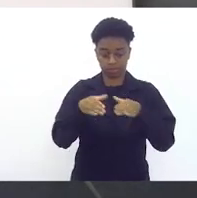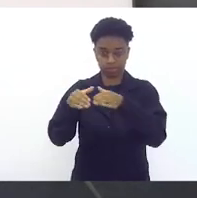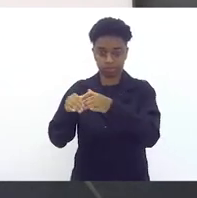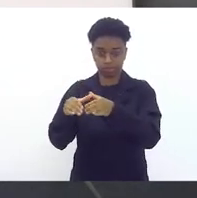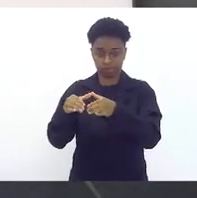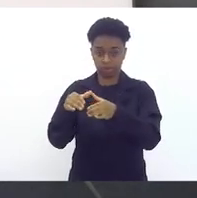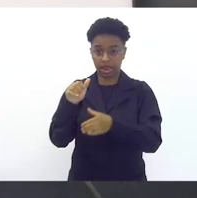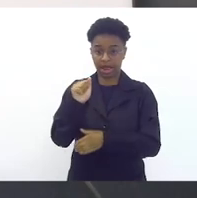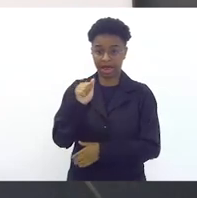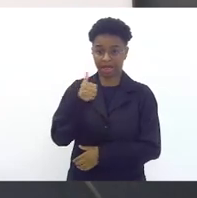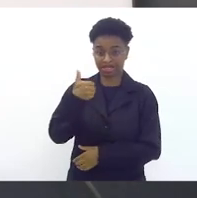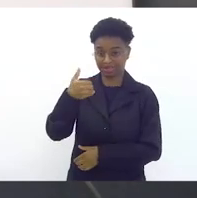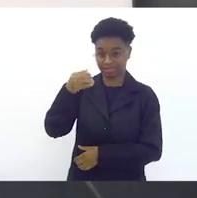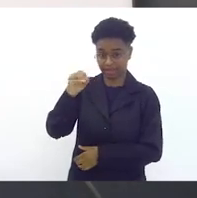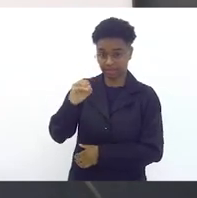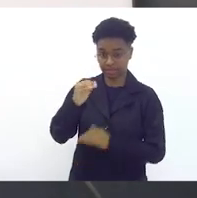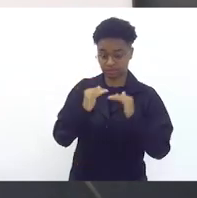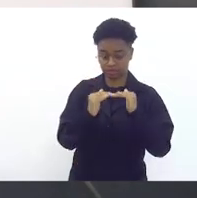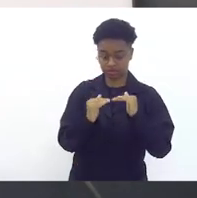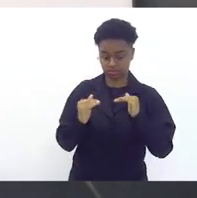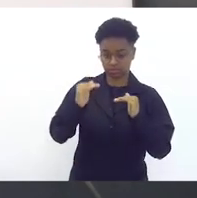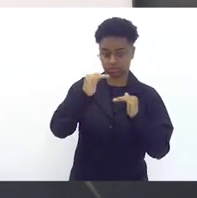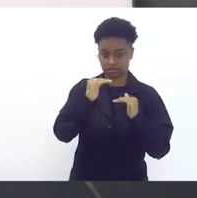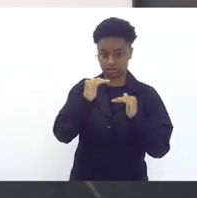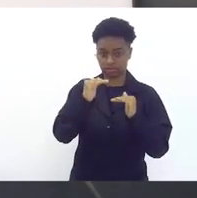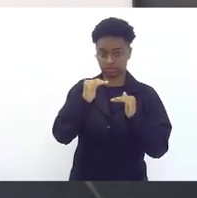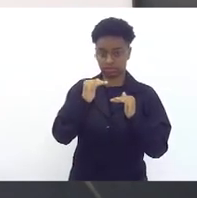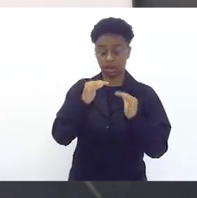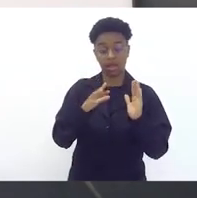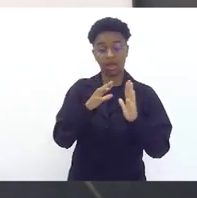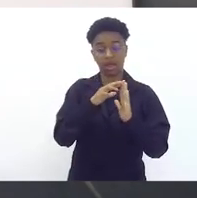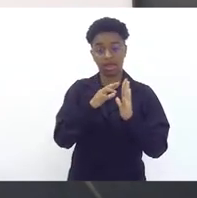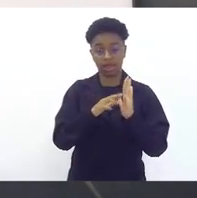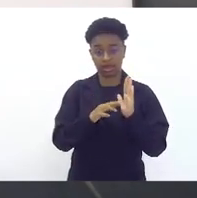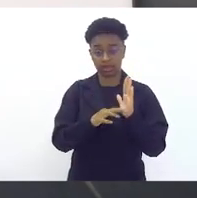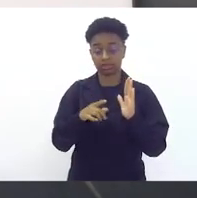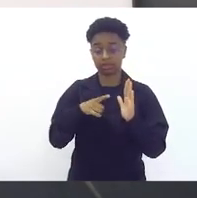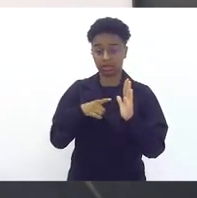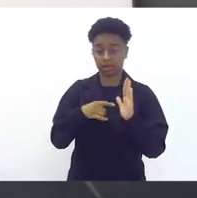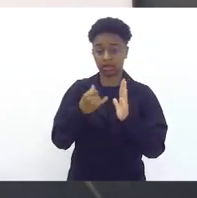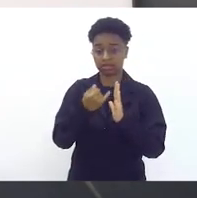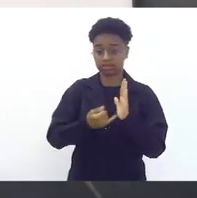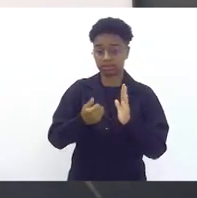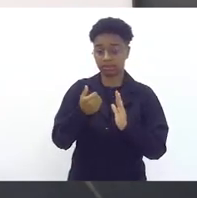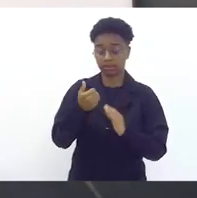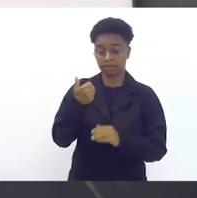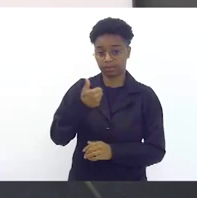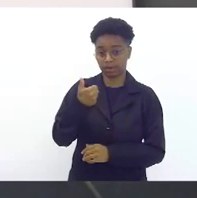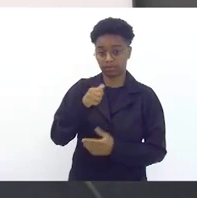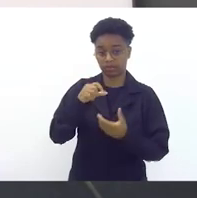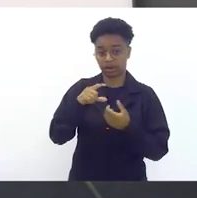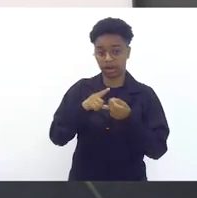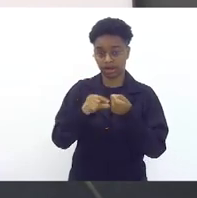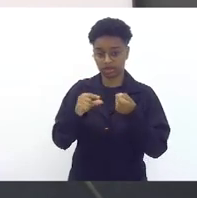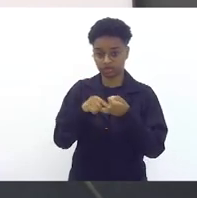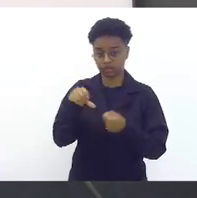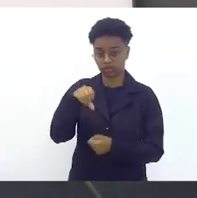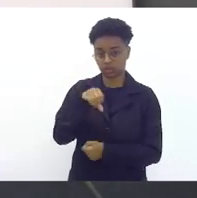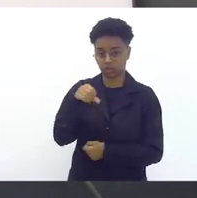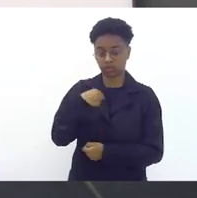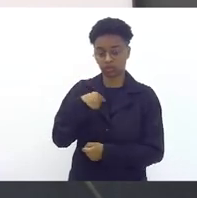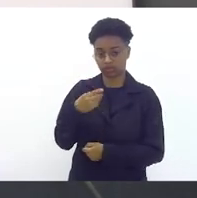é o padrão imediatamente superior, o critério objetivo está no inciso 1º do artigo 9º, que eu citei